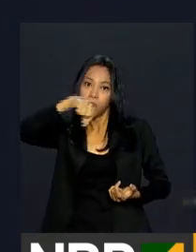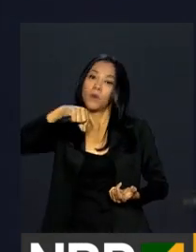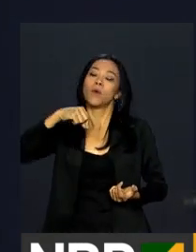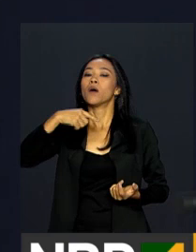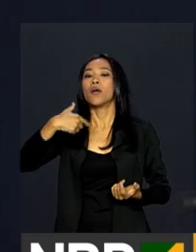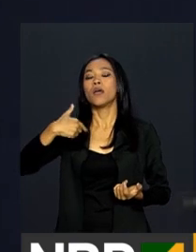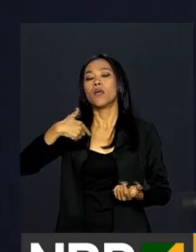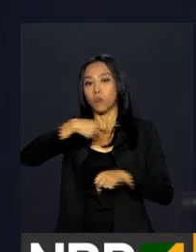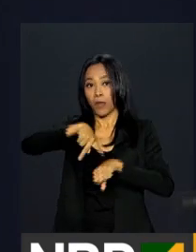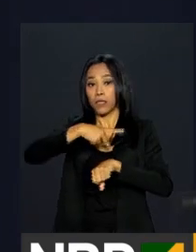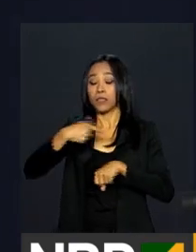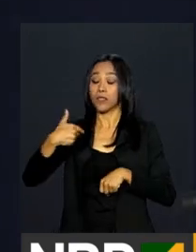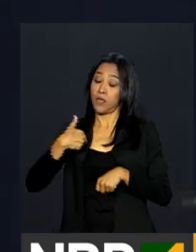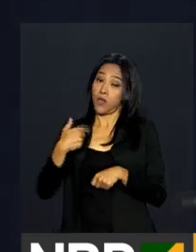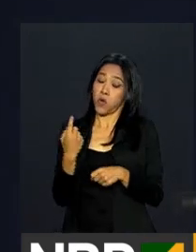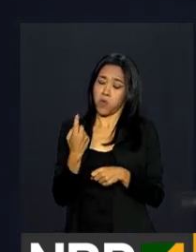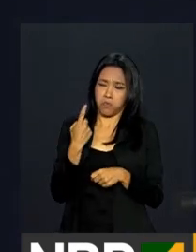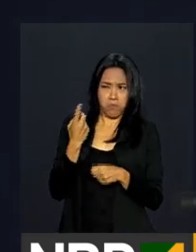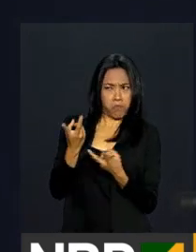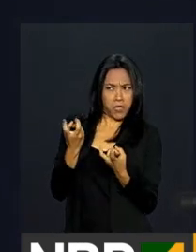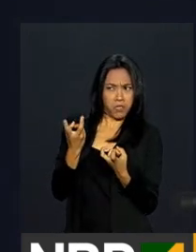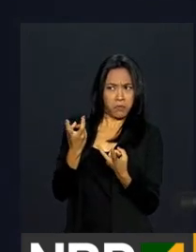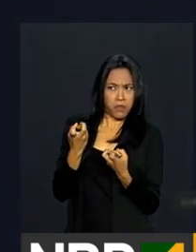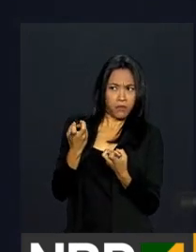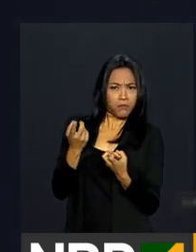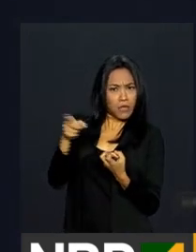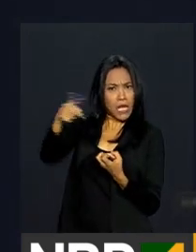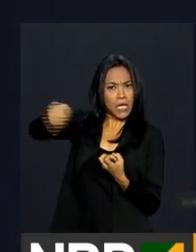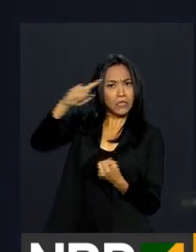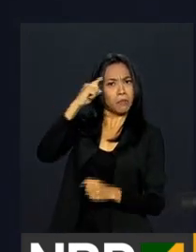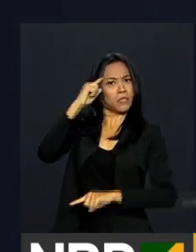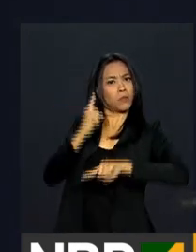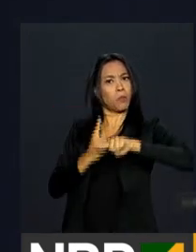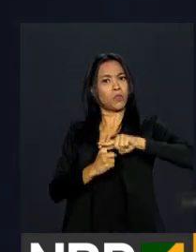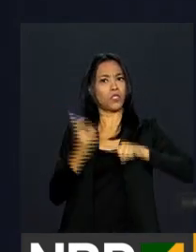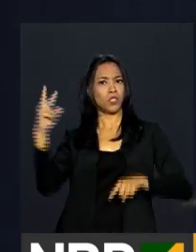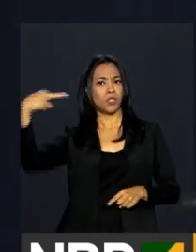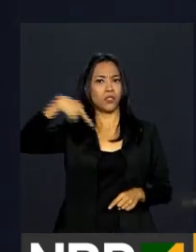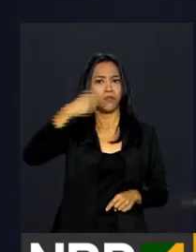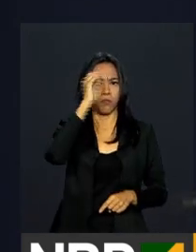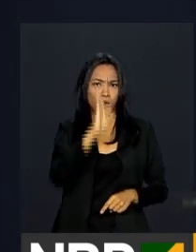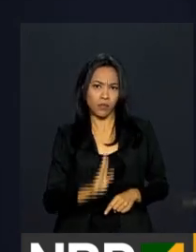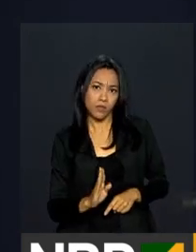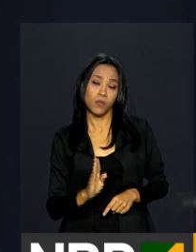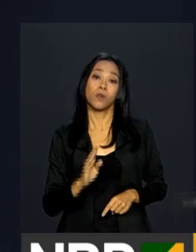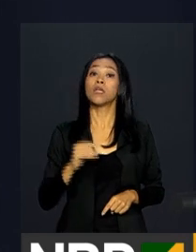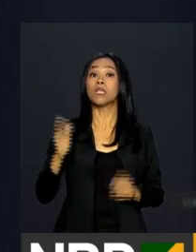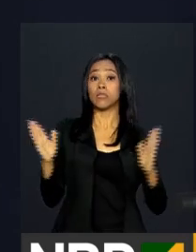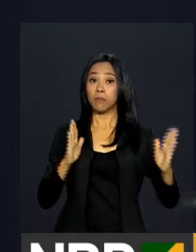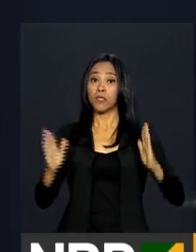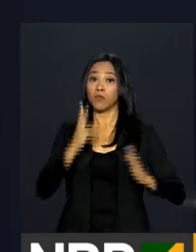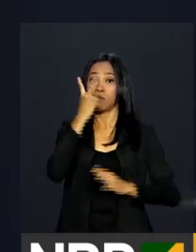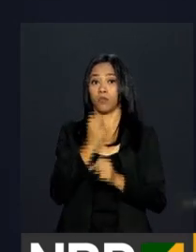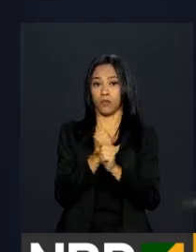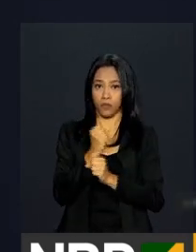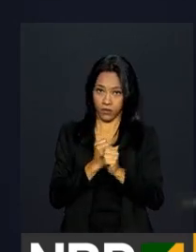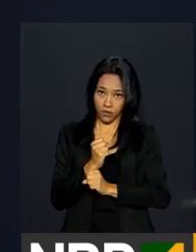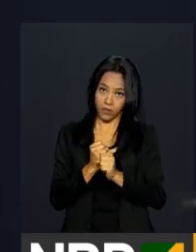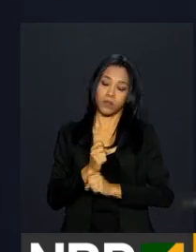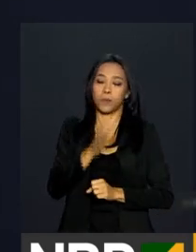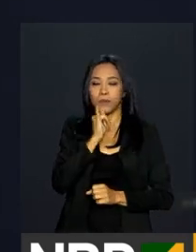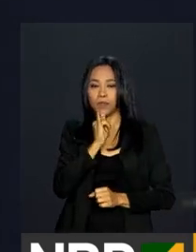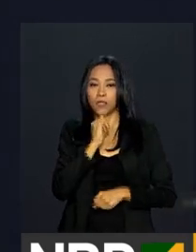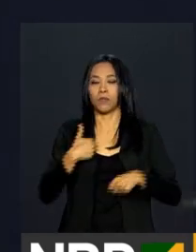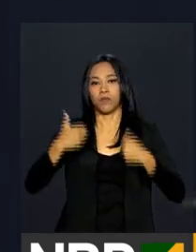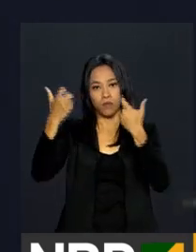a visão muito otimista do nosso país. As pessoas têm uma visão desses 2 anos, sendo certo, vou dar um exemplo aqui do